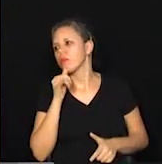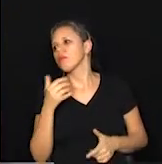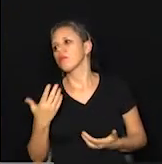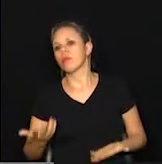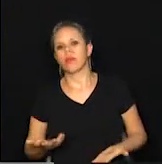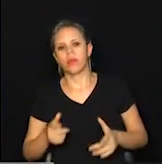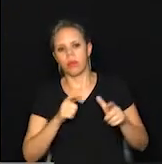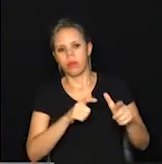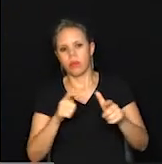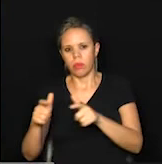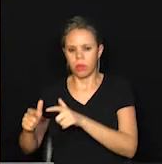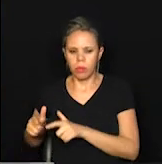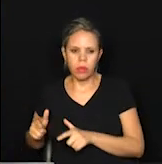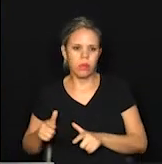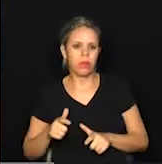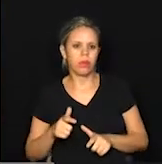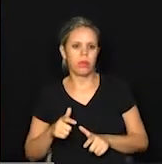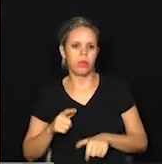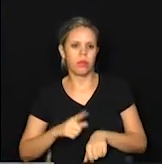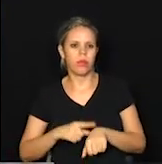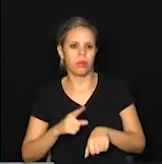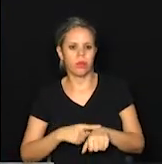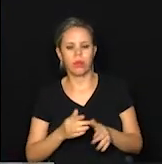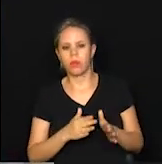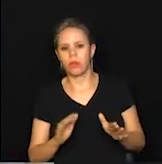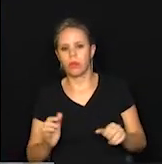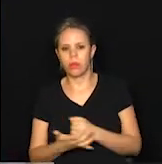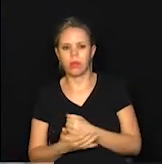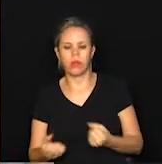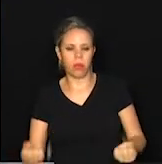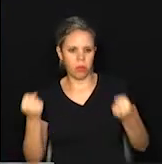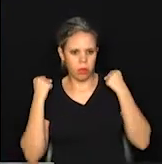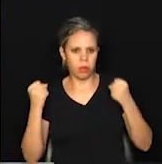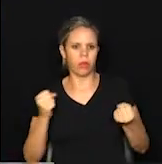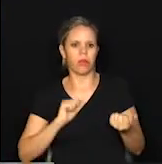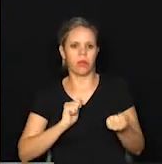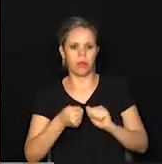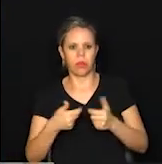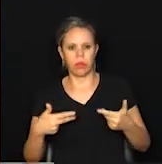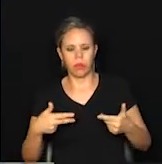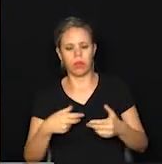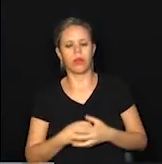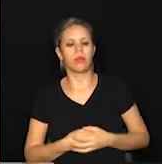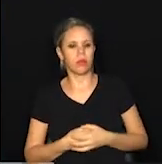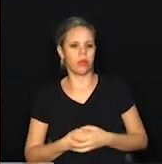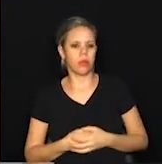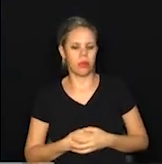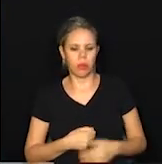espaços para o desenvolvimento do esporte. Academias foram modernizadas,